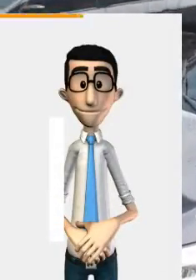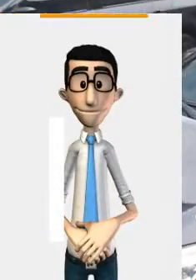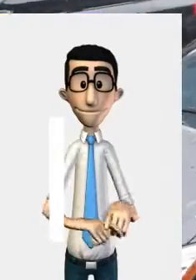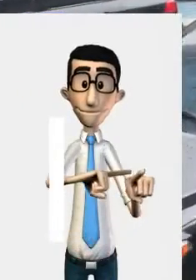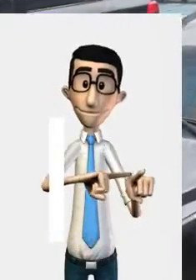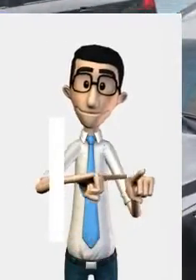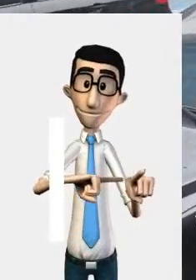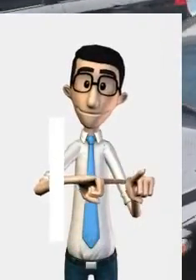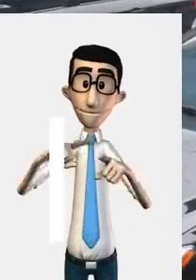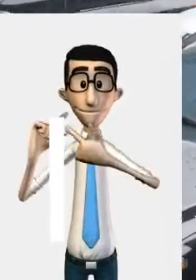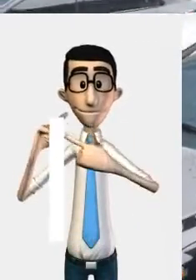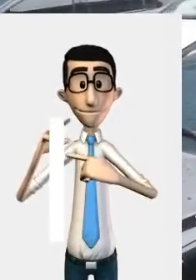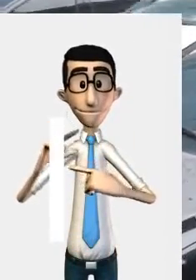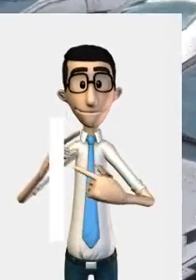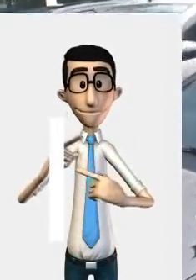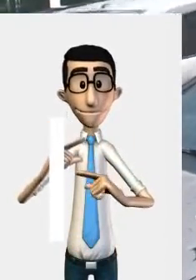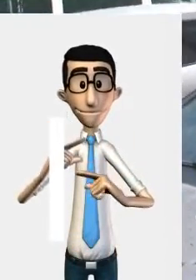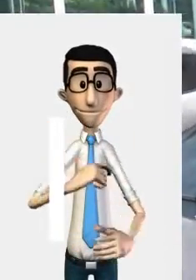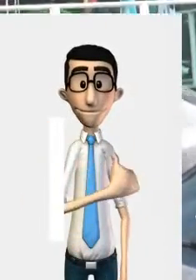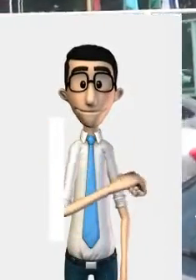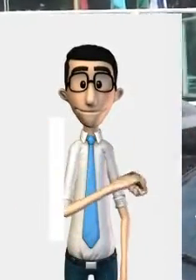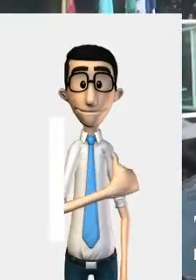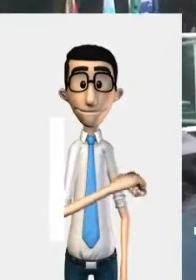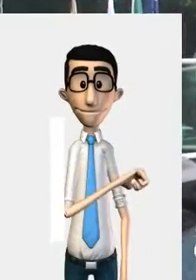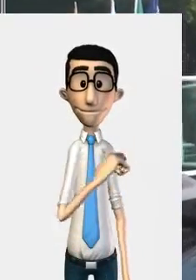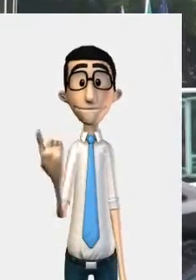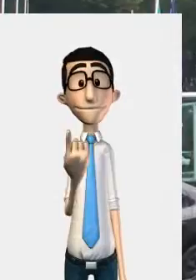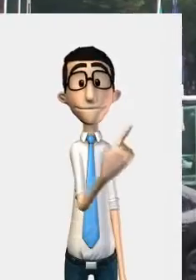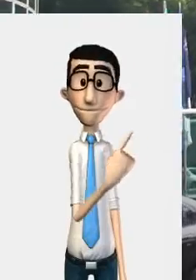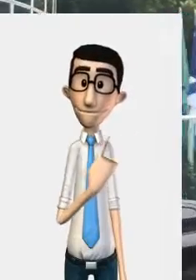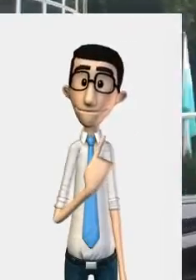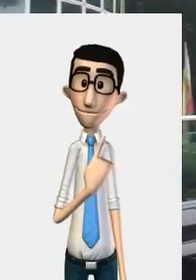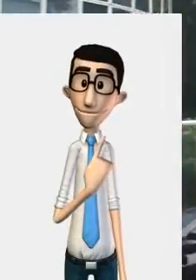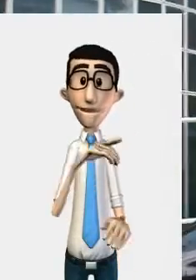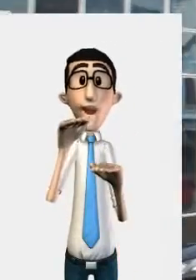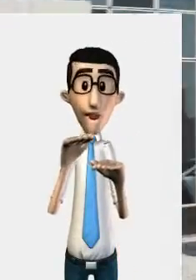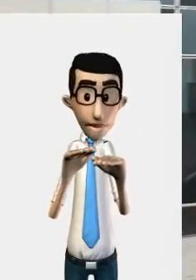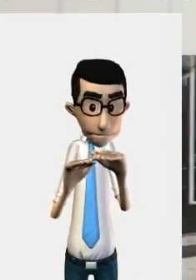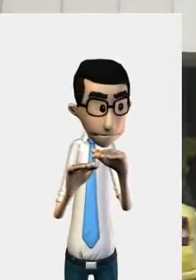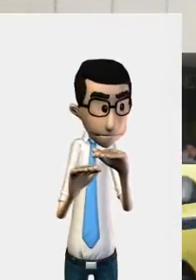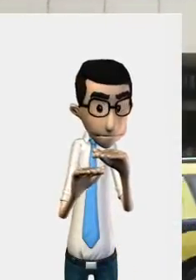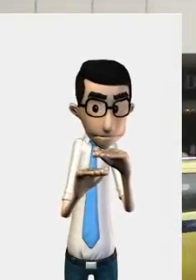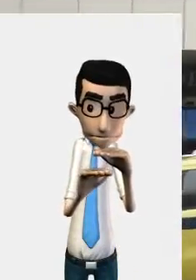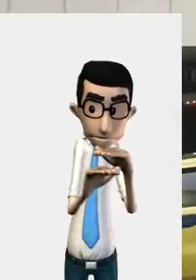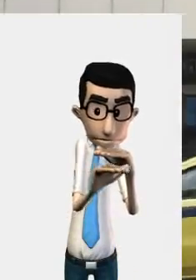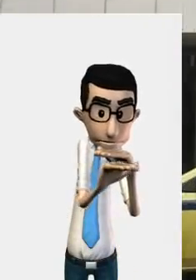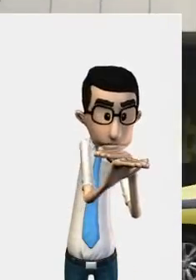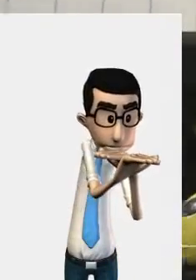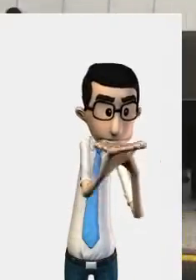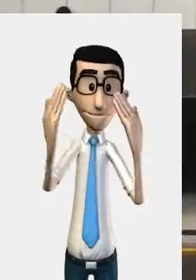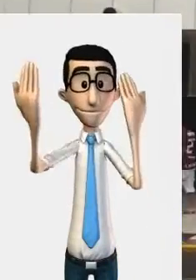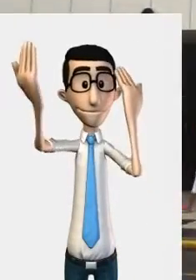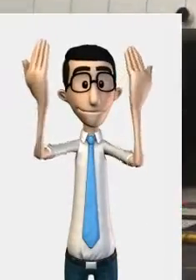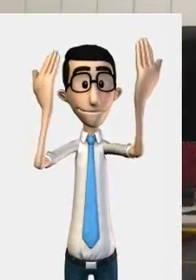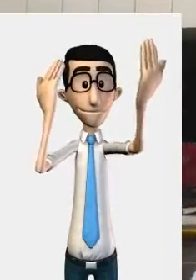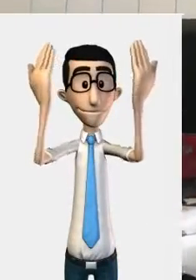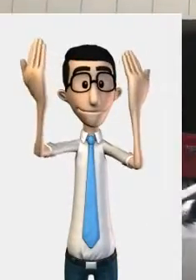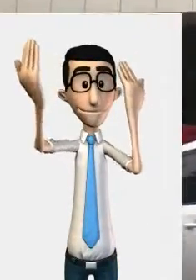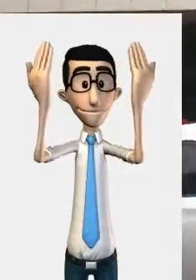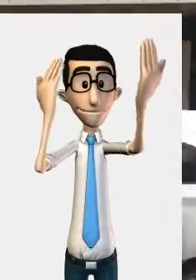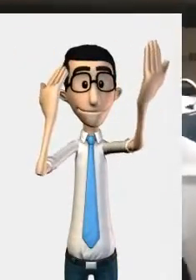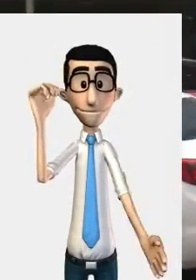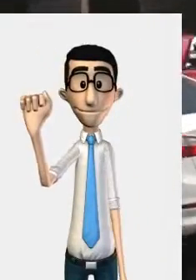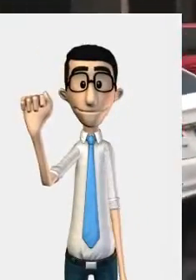Bairro tradicional do Rio de Janeiro, nossa imersão à terapia ABA se inicia no auditório do Hotel Wilson Flórida, pertinho do Palácio